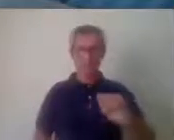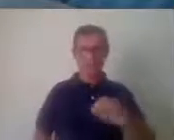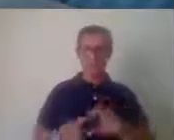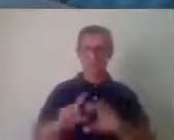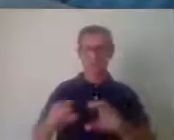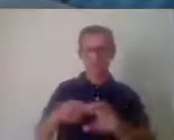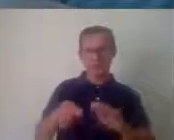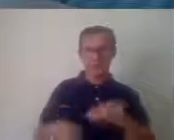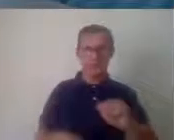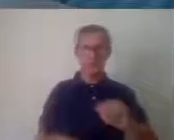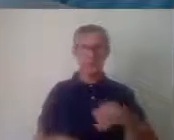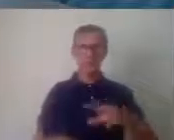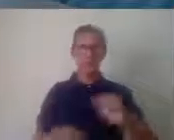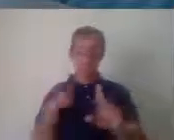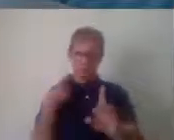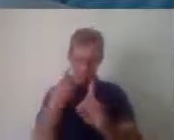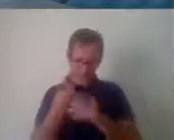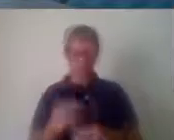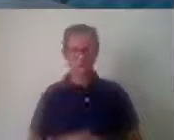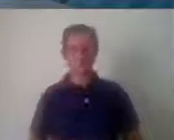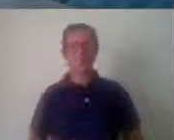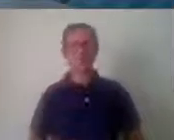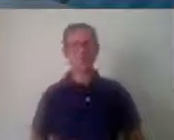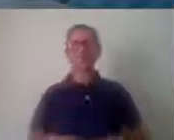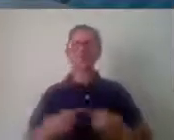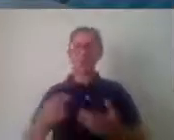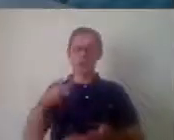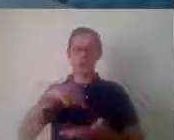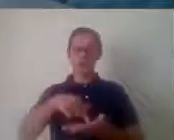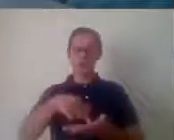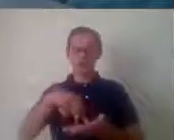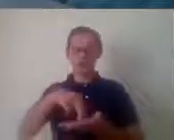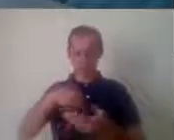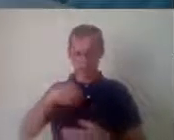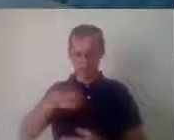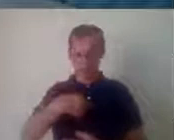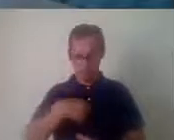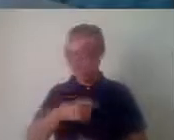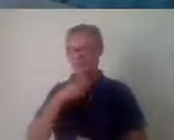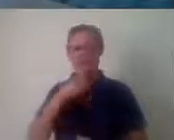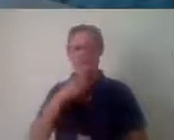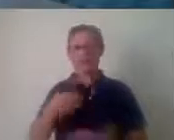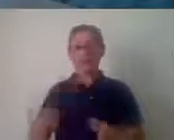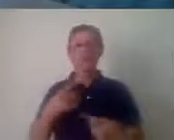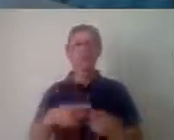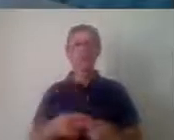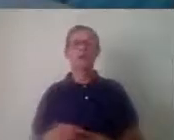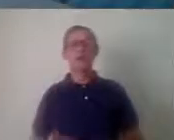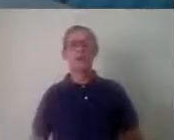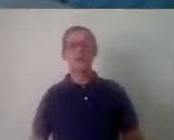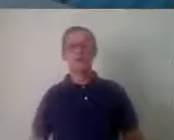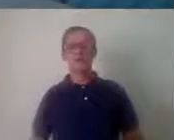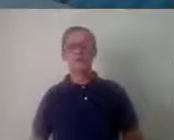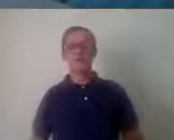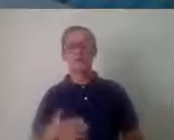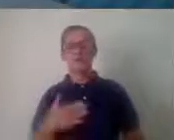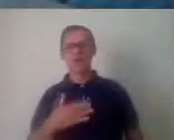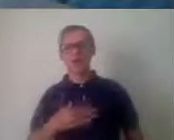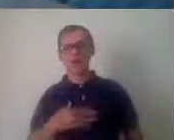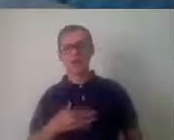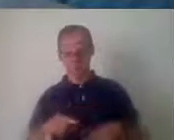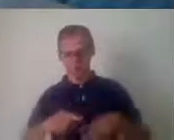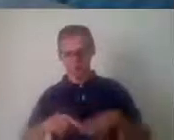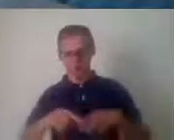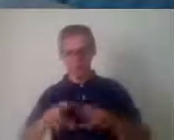centro onde a massa se concentra, é o ponto de equilíbrio. Eu não vou conseguir aqui porque a unha da professora é grande. Mas,